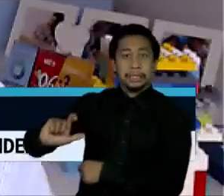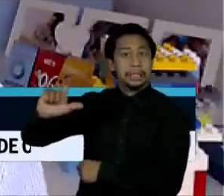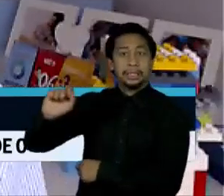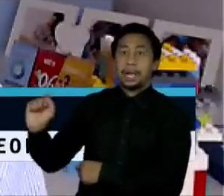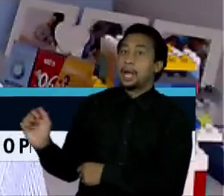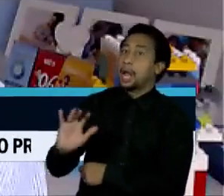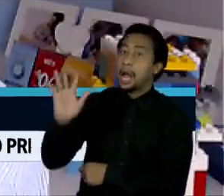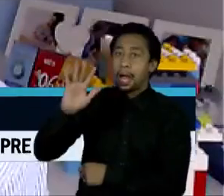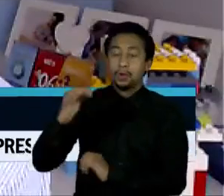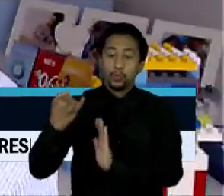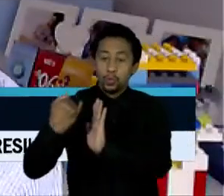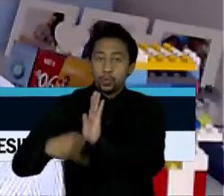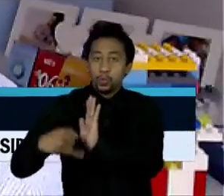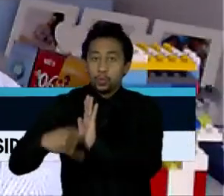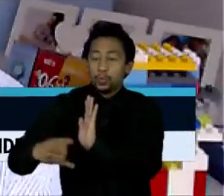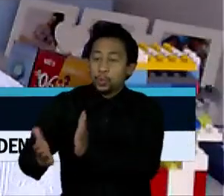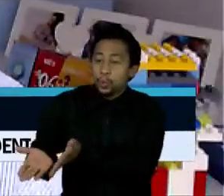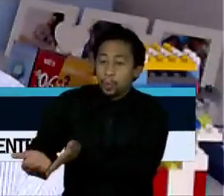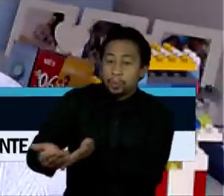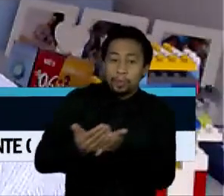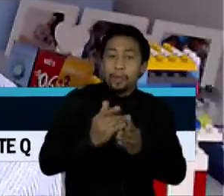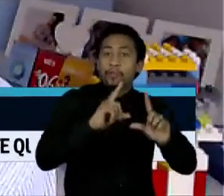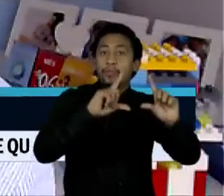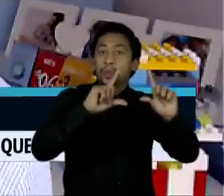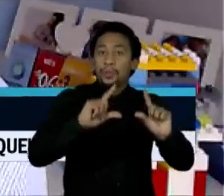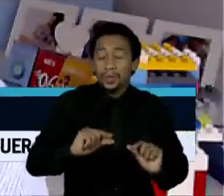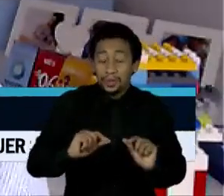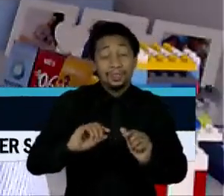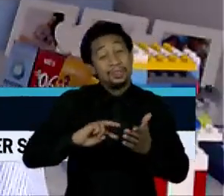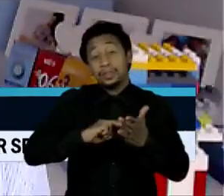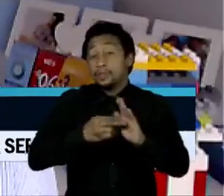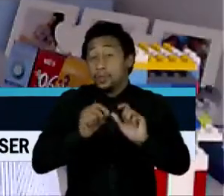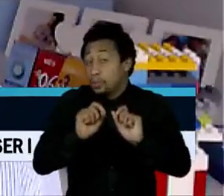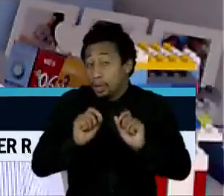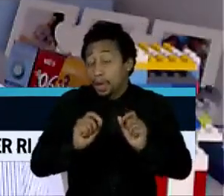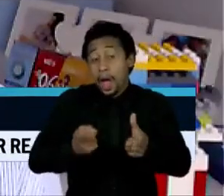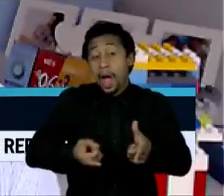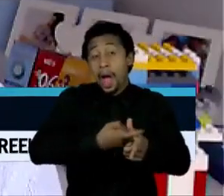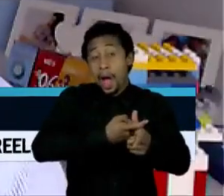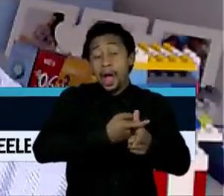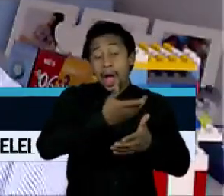pagar mais juros sobre a dívida isso traz sim uma piora na situação das contas públicas no médico